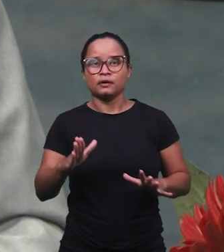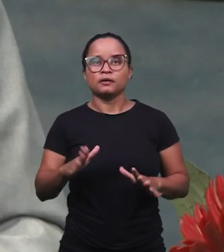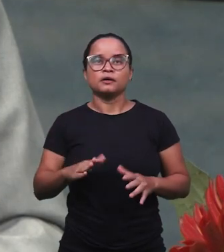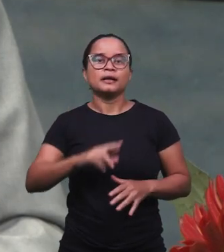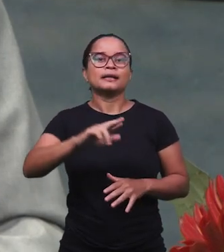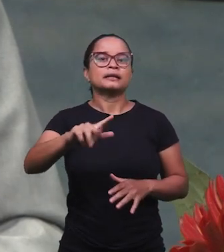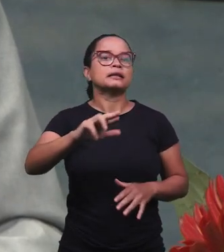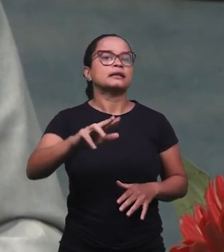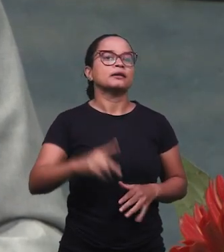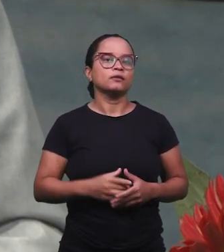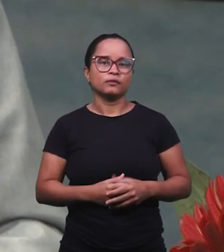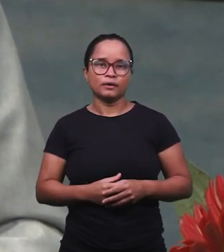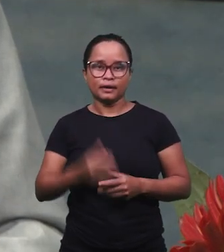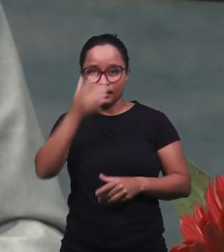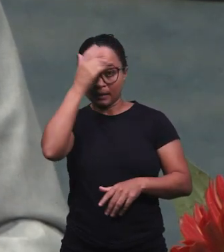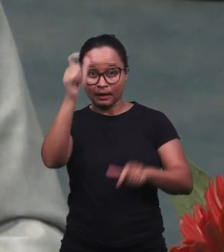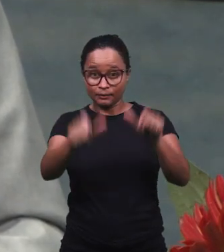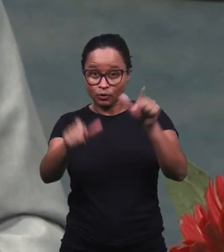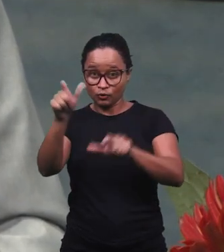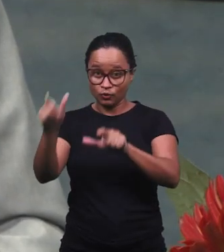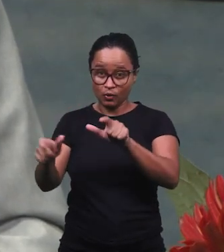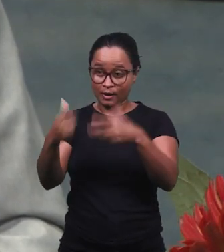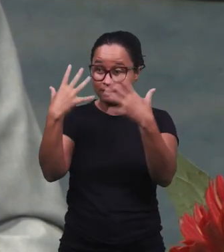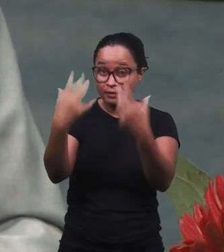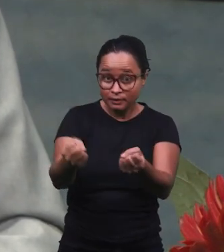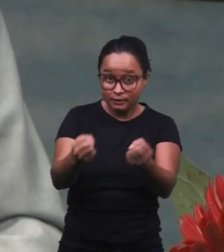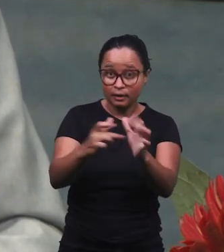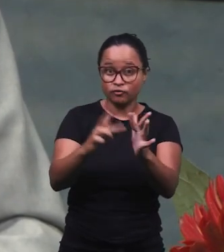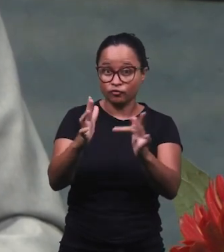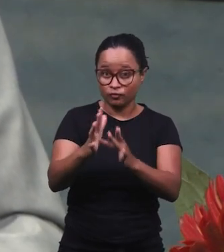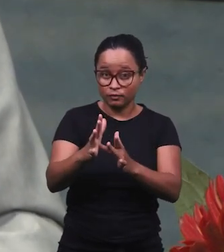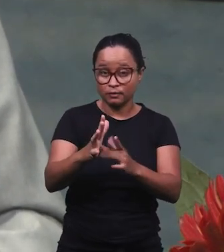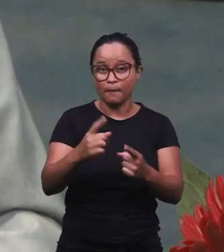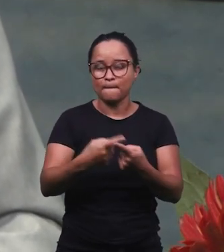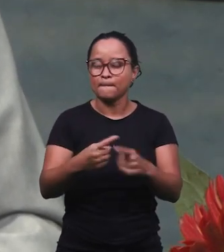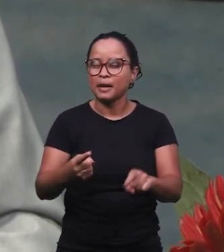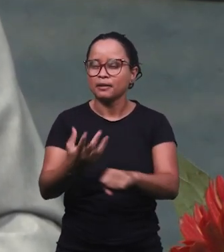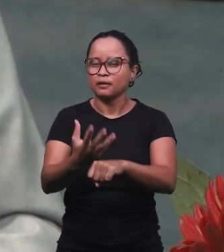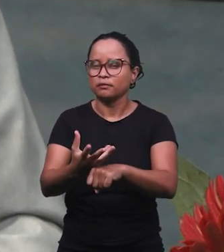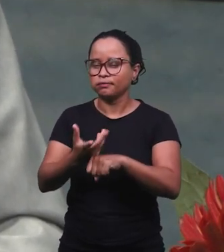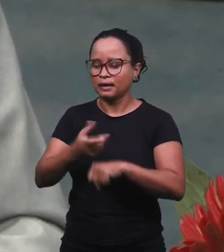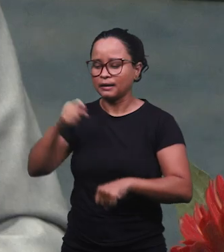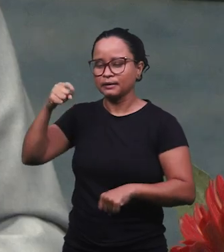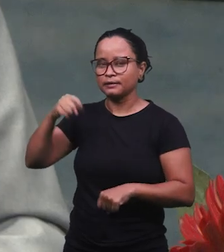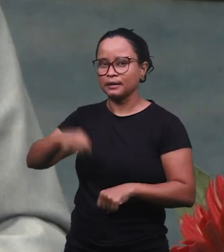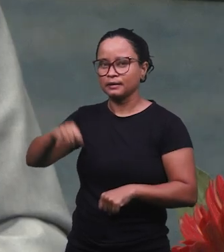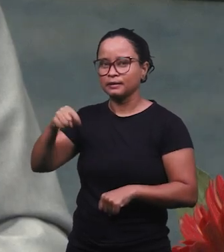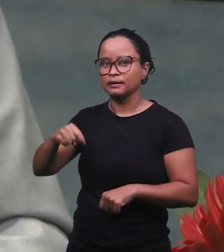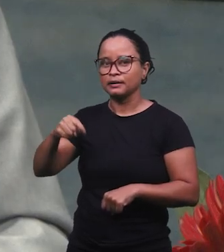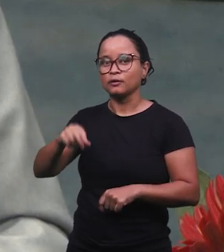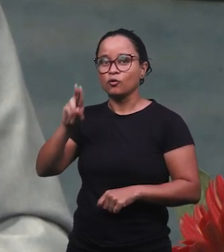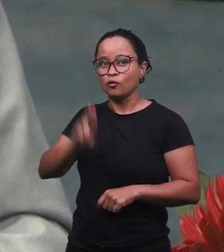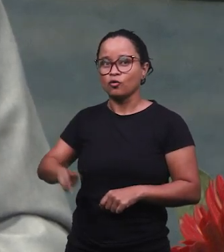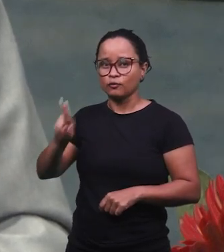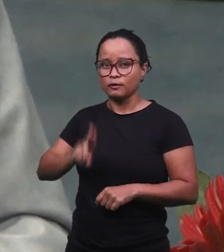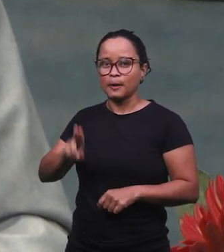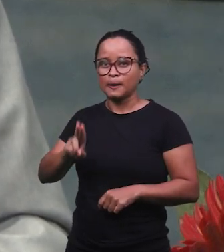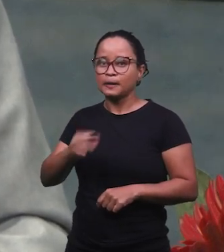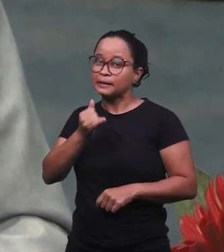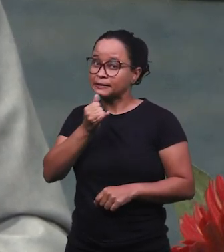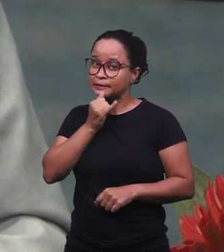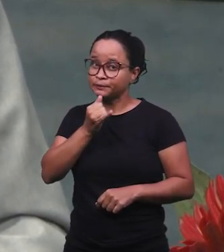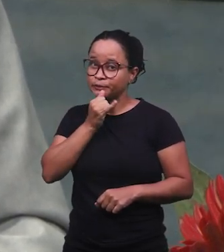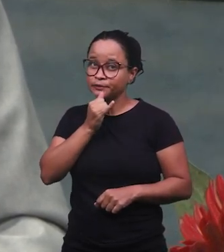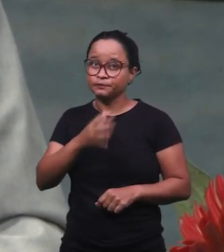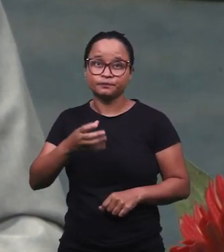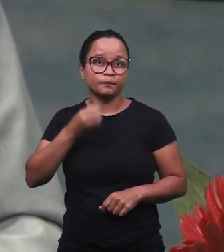chegar, não é converter a pessoa. Sim. É trazer a pessoa, e aqui eu utilizo como